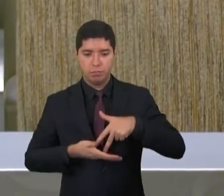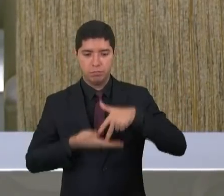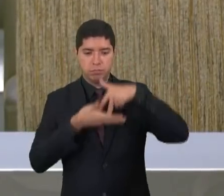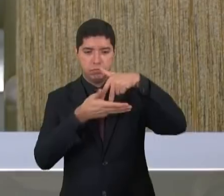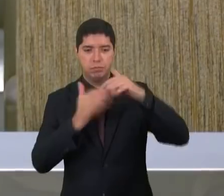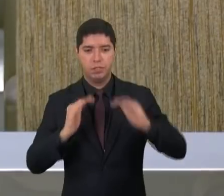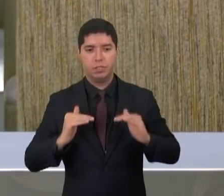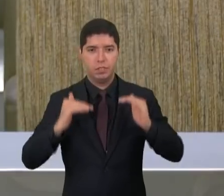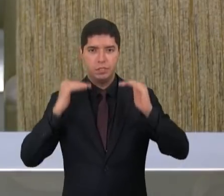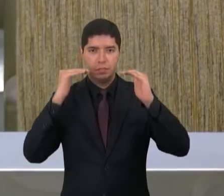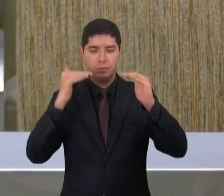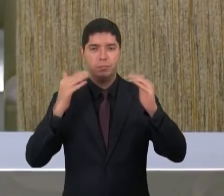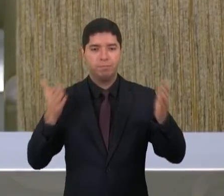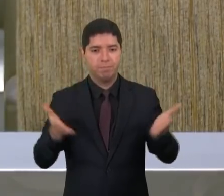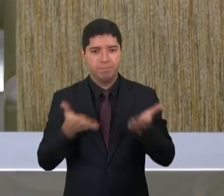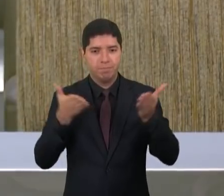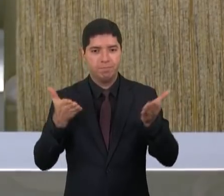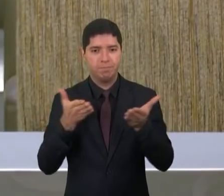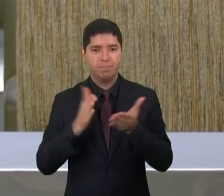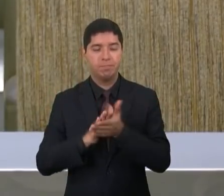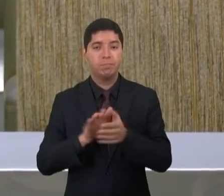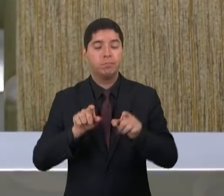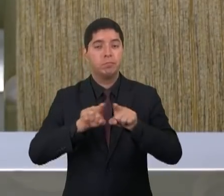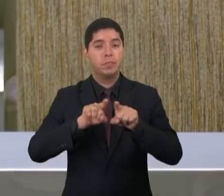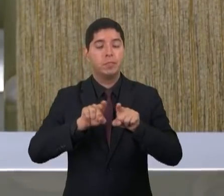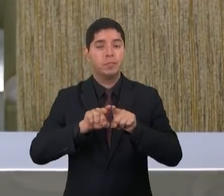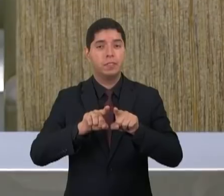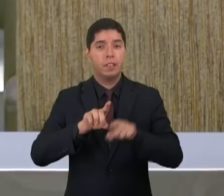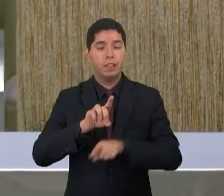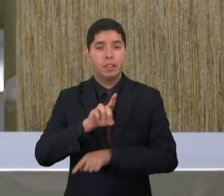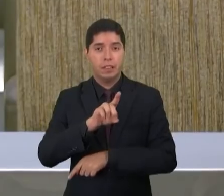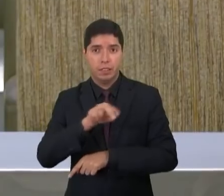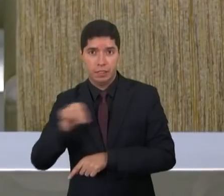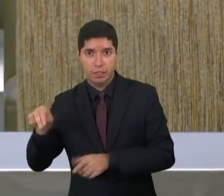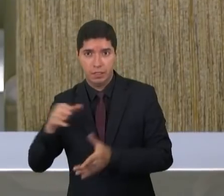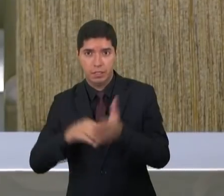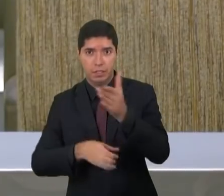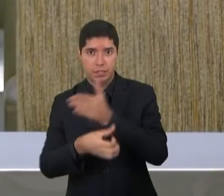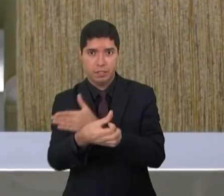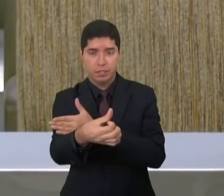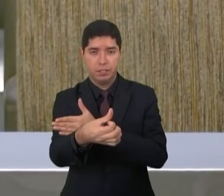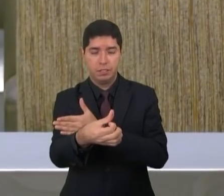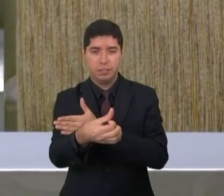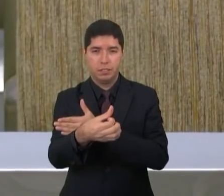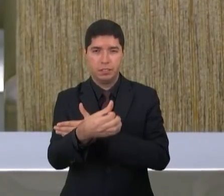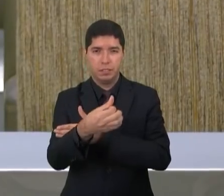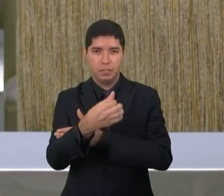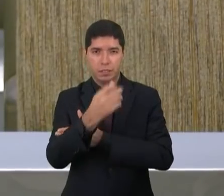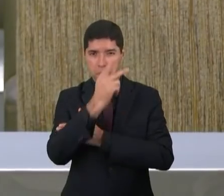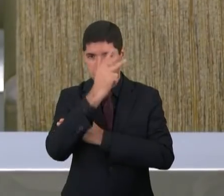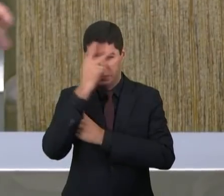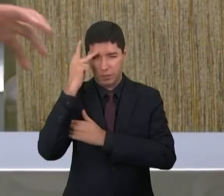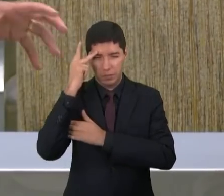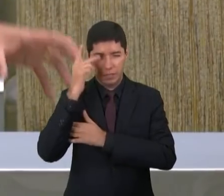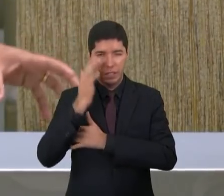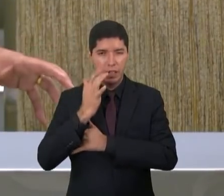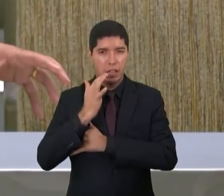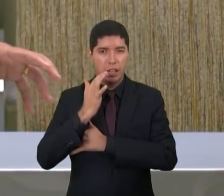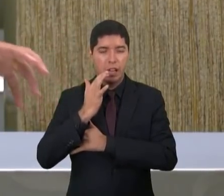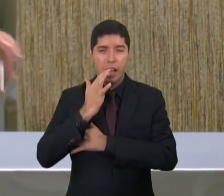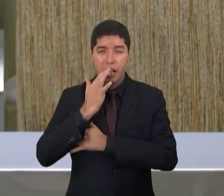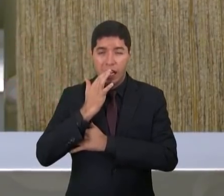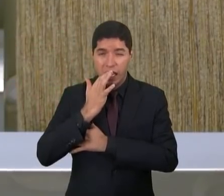Capítulo 6 de Daniel. A Bíblia mostra homens invejosos que se uniram contra